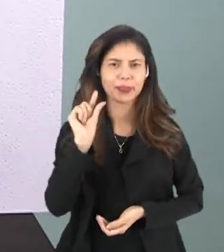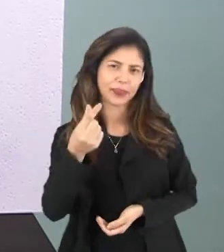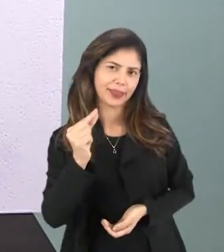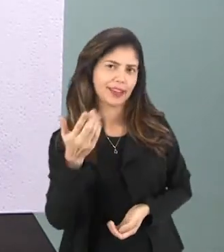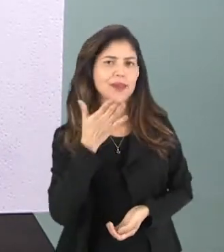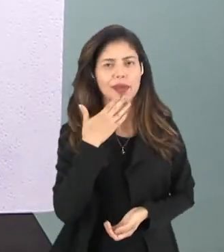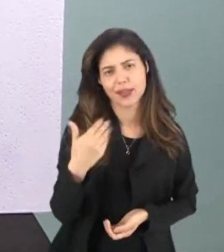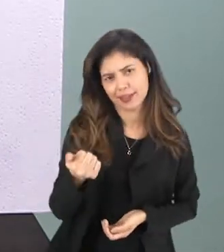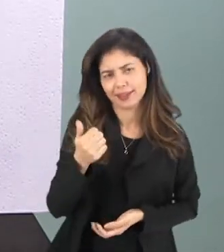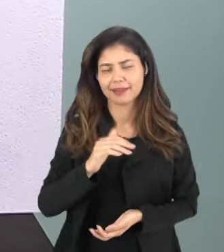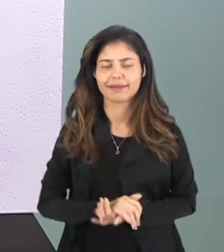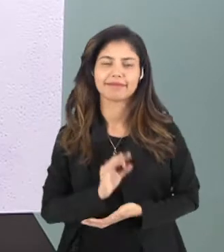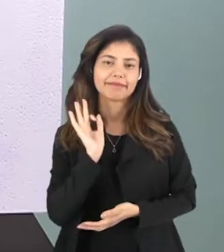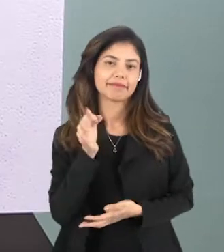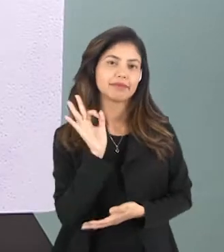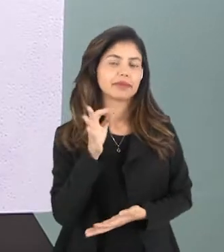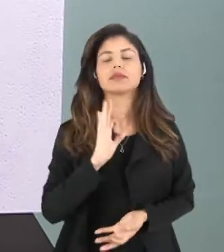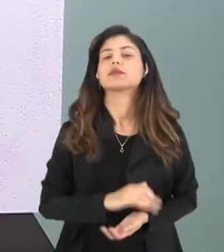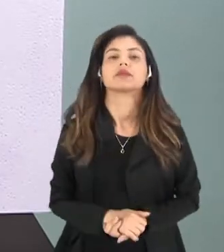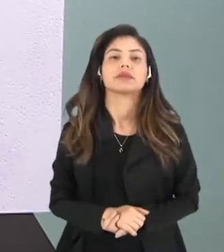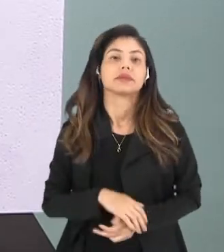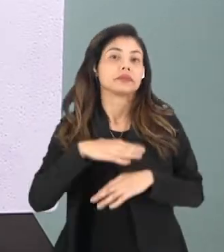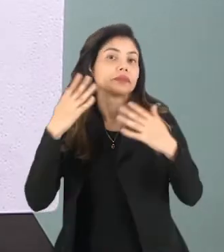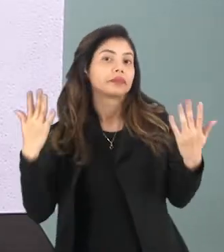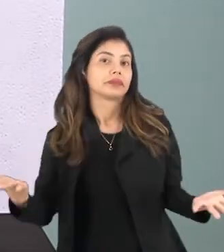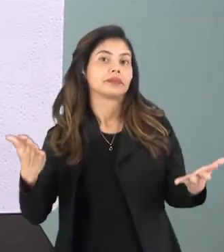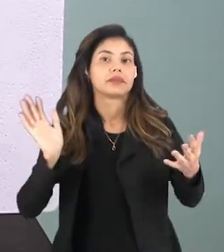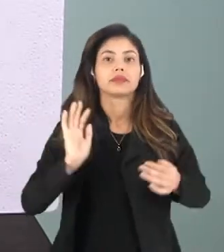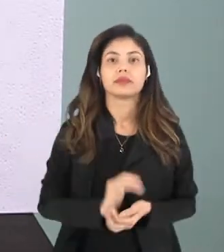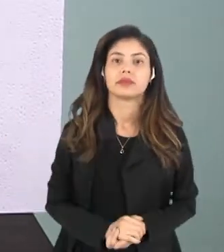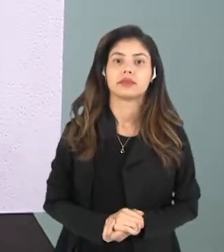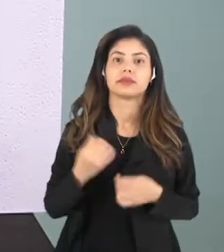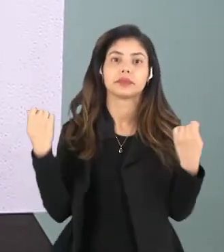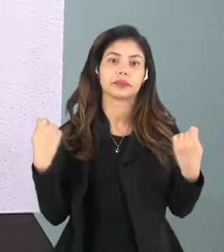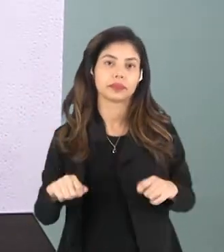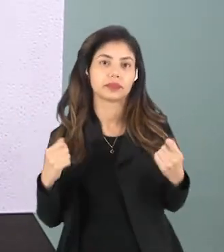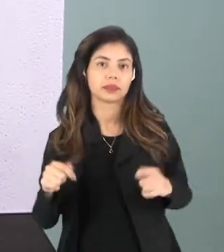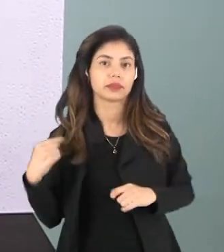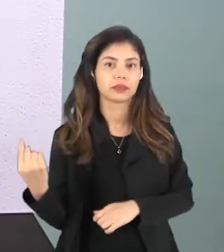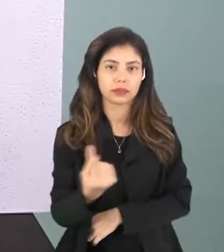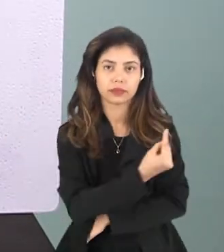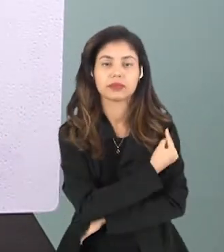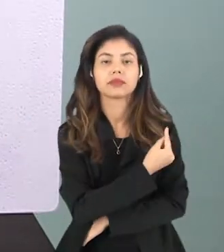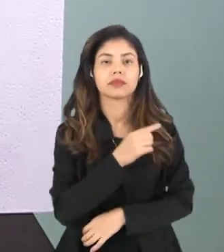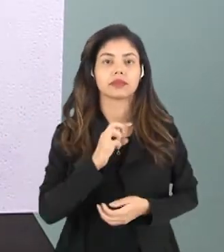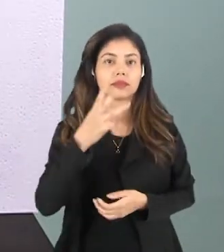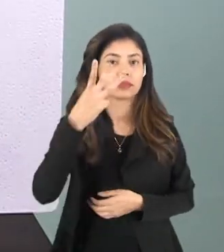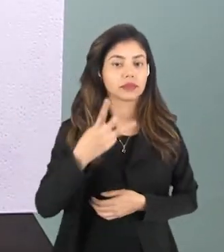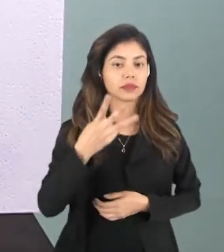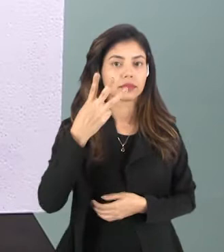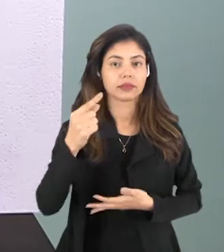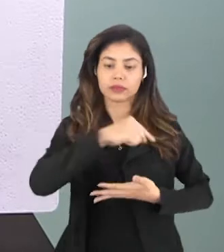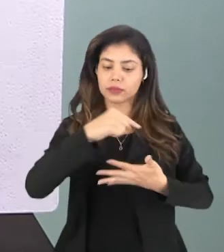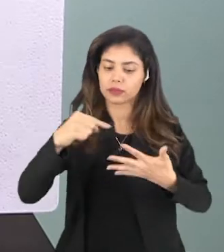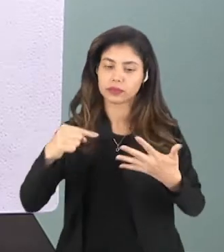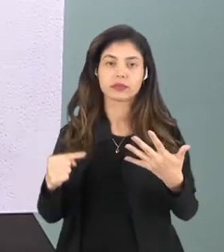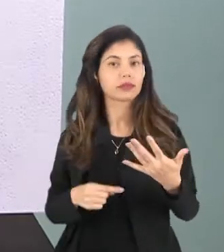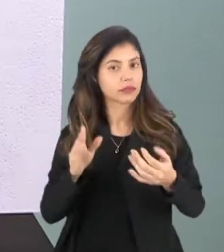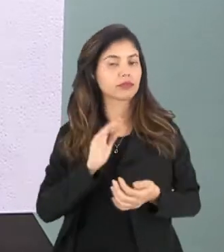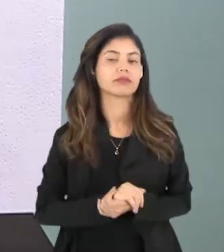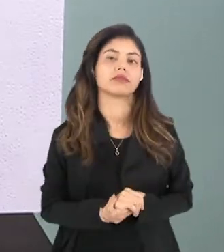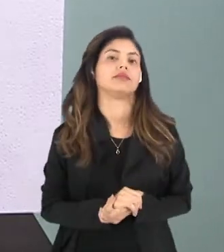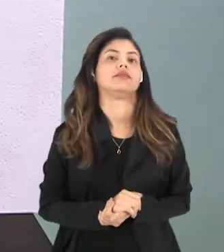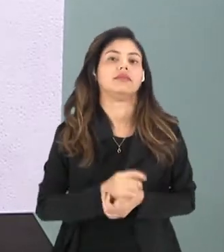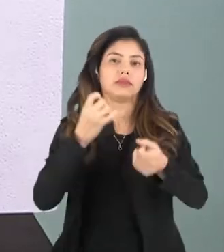um pouco melhor certo então nós precisamos esse três elementos